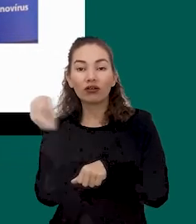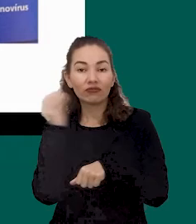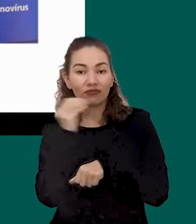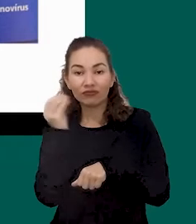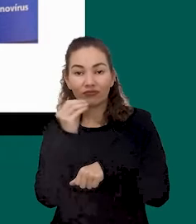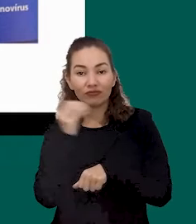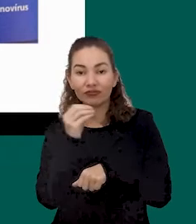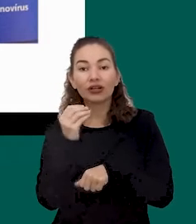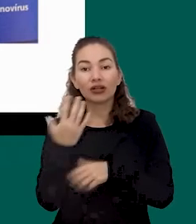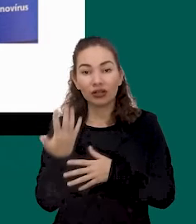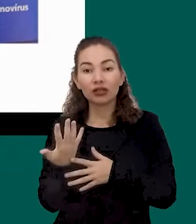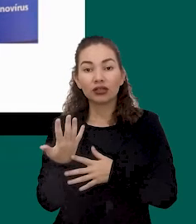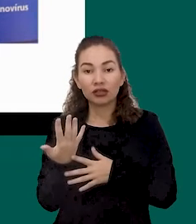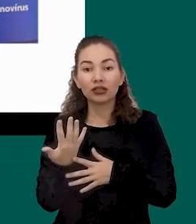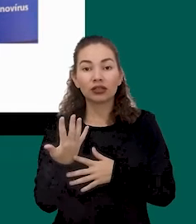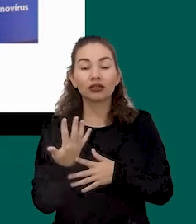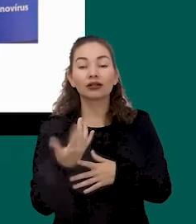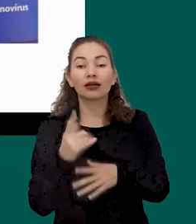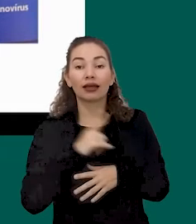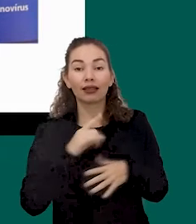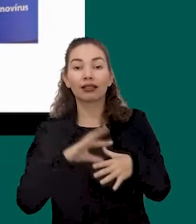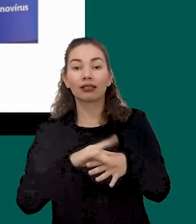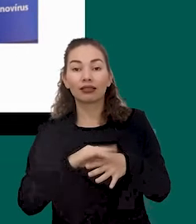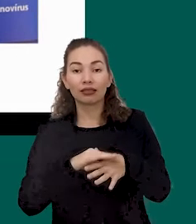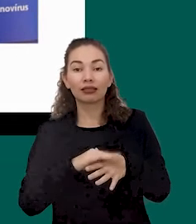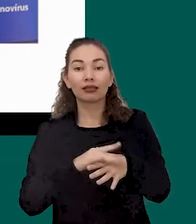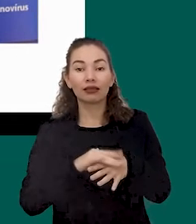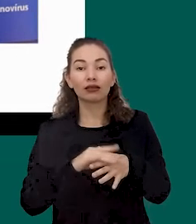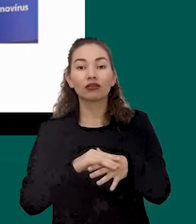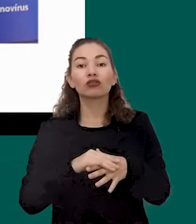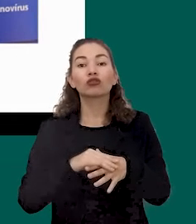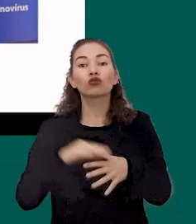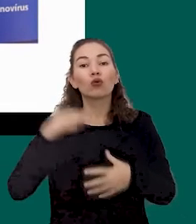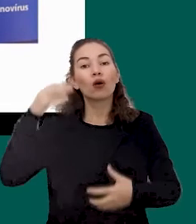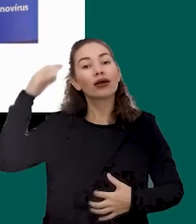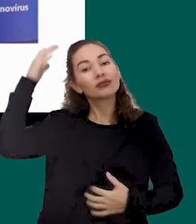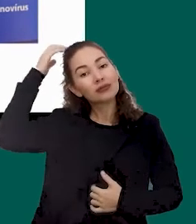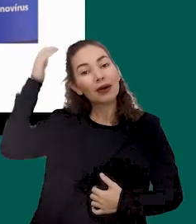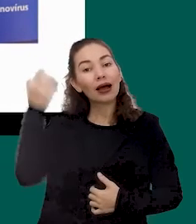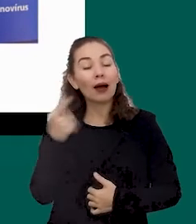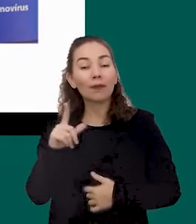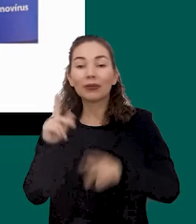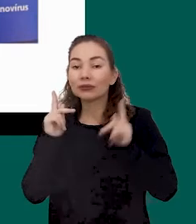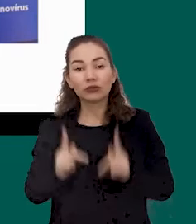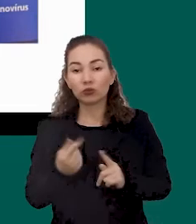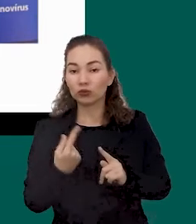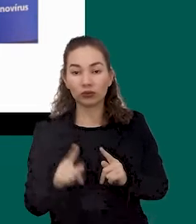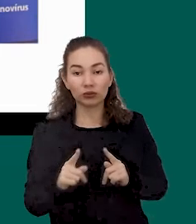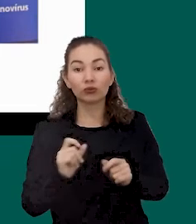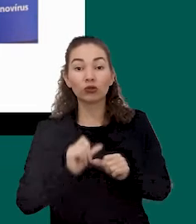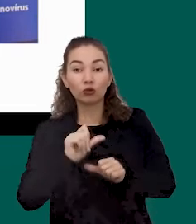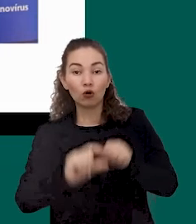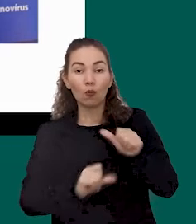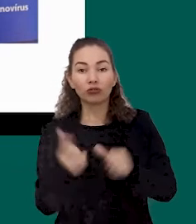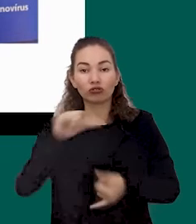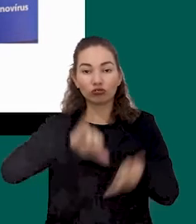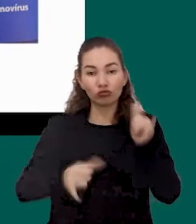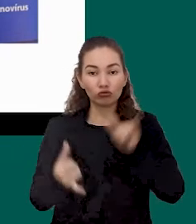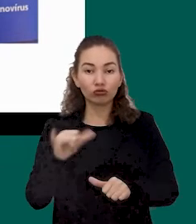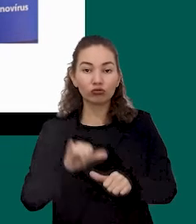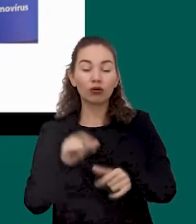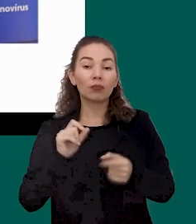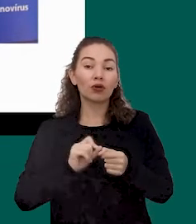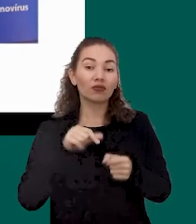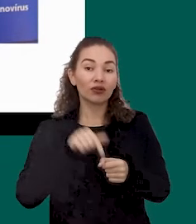como vetor. Então, por exemplo, um vírus que causa doenças em chimpanzés, mas não causa em seres humanos, né? E você modifica esse vírus em laboratório, fazendo